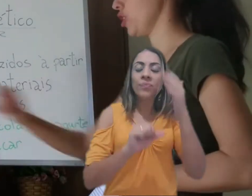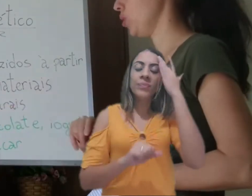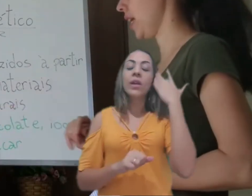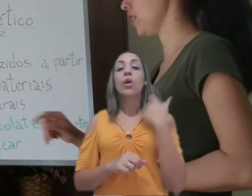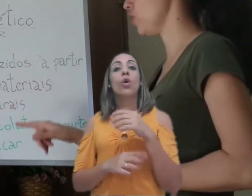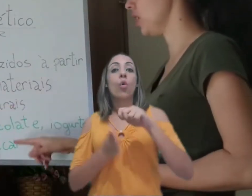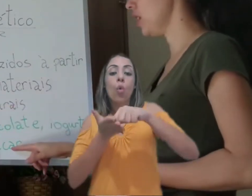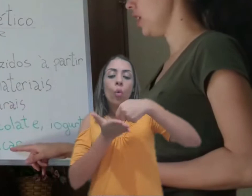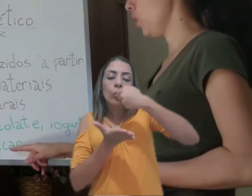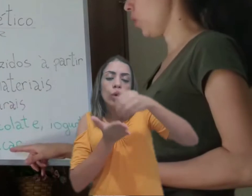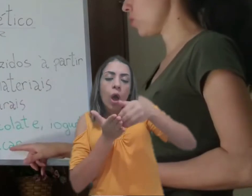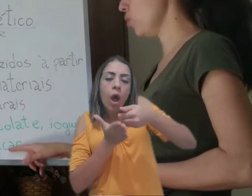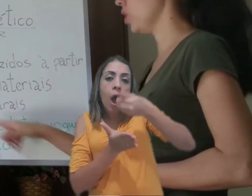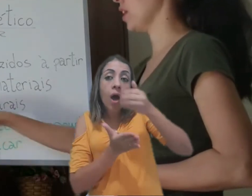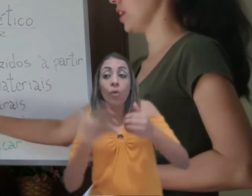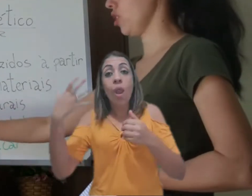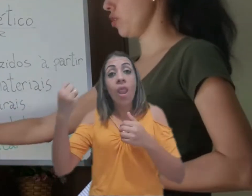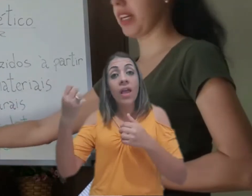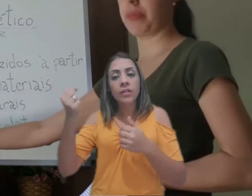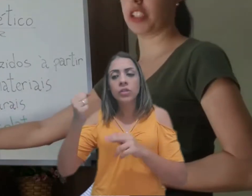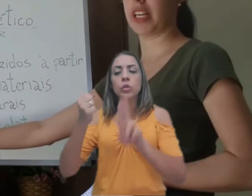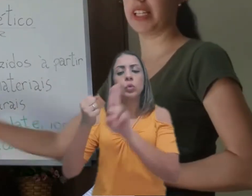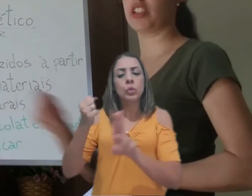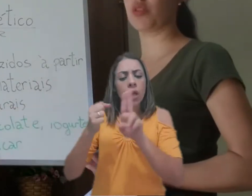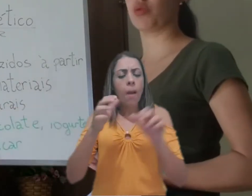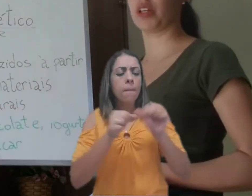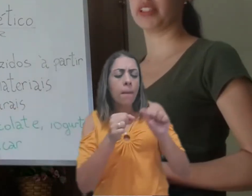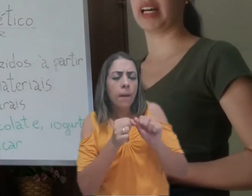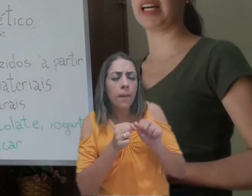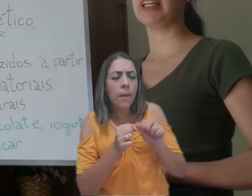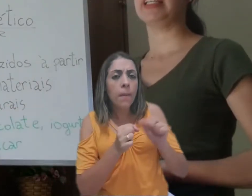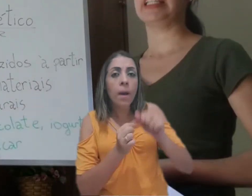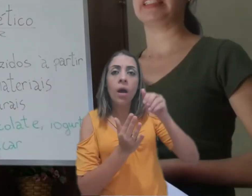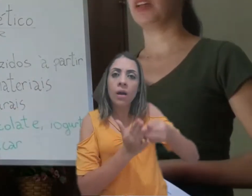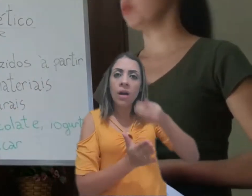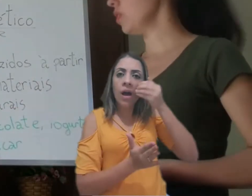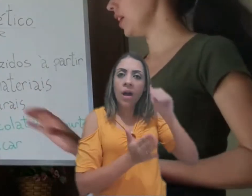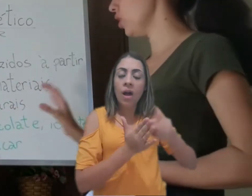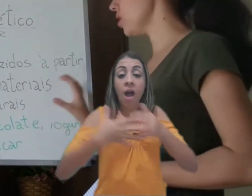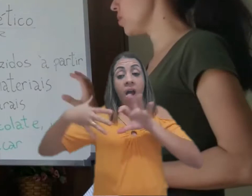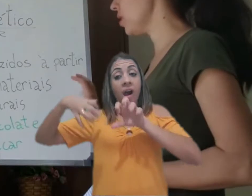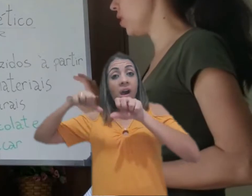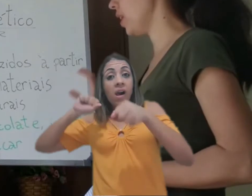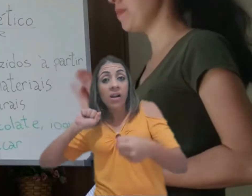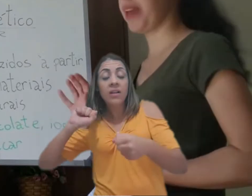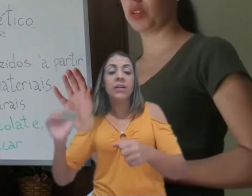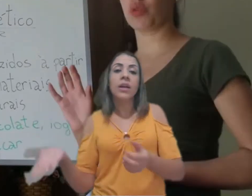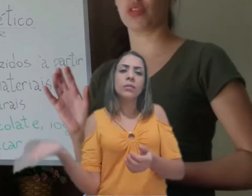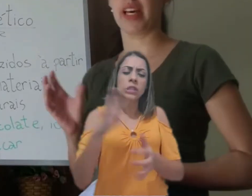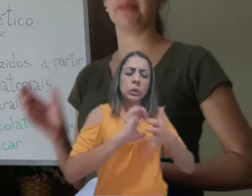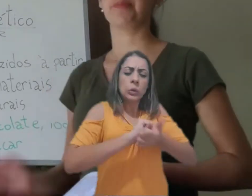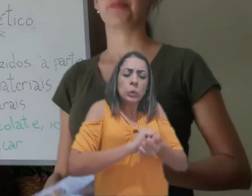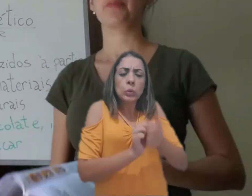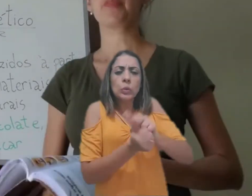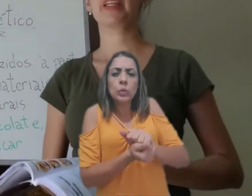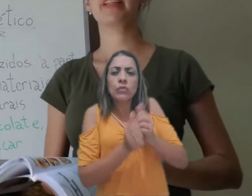faz a partir do leite. O açúcar, a gente faz a partir da cana-de-açúcar, tá? Então, aqui nós temos, então, alimentos,